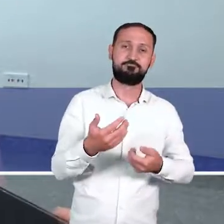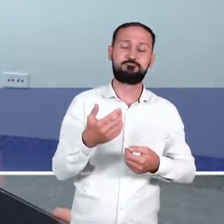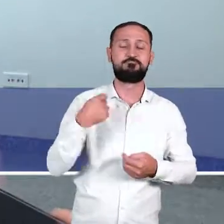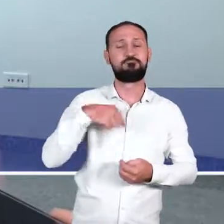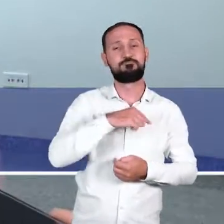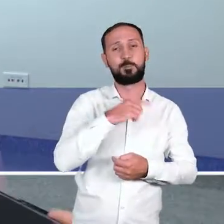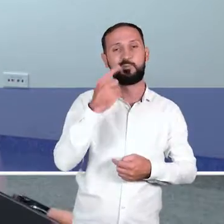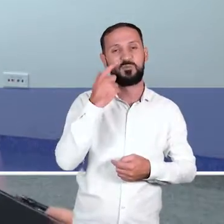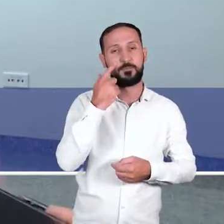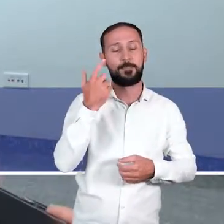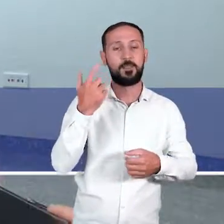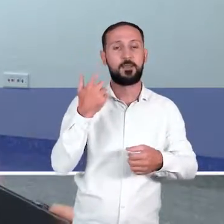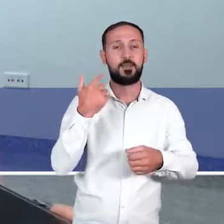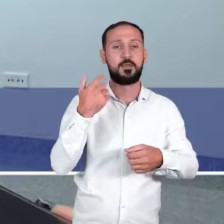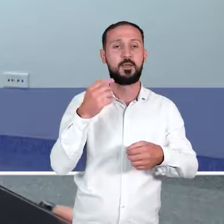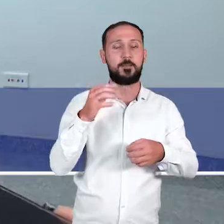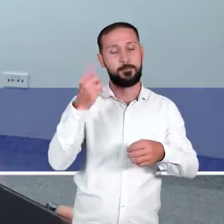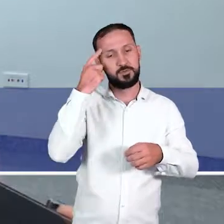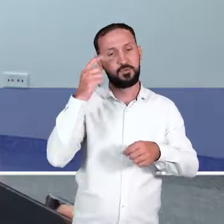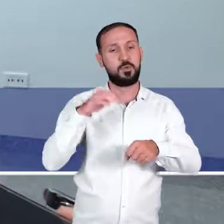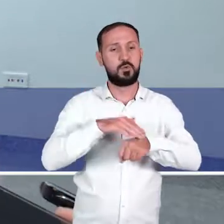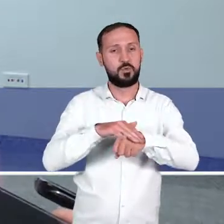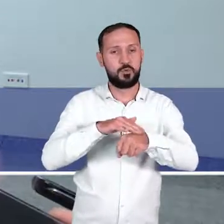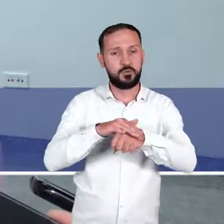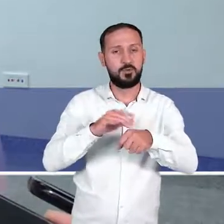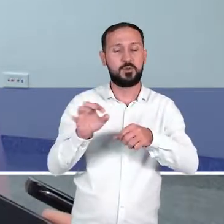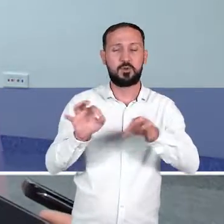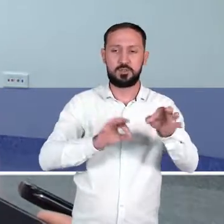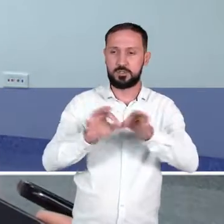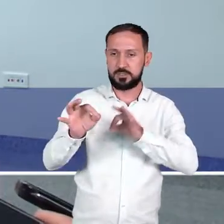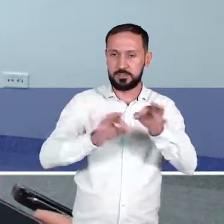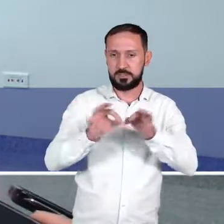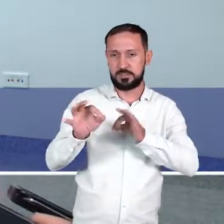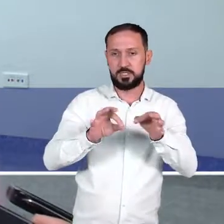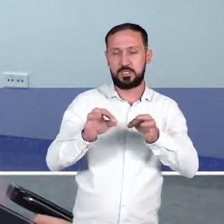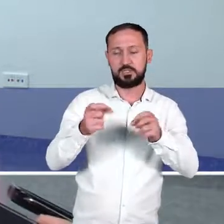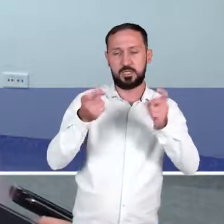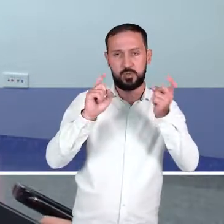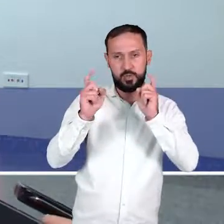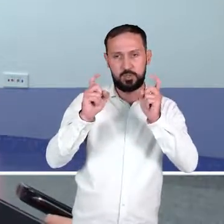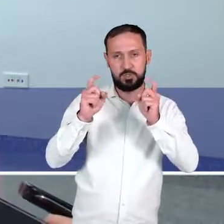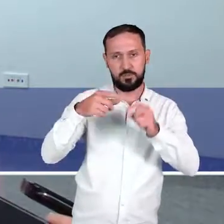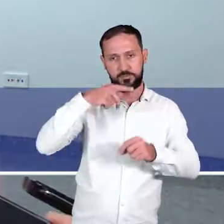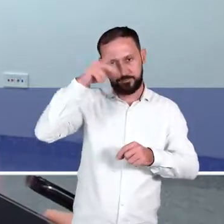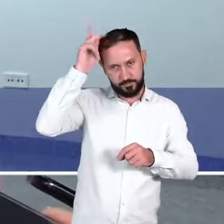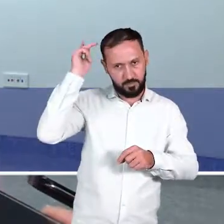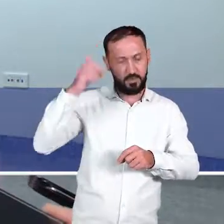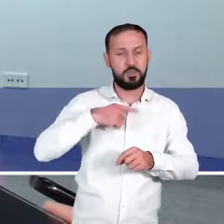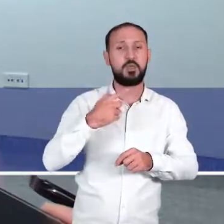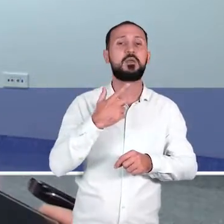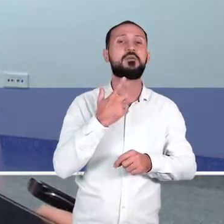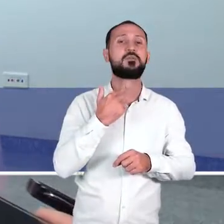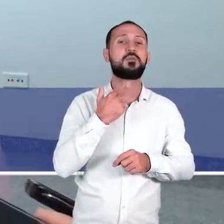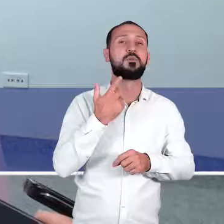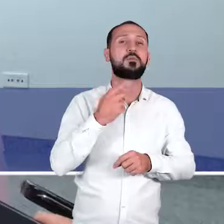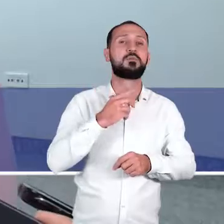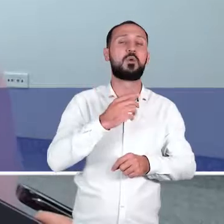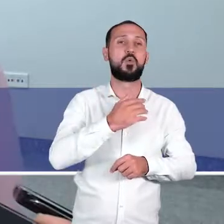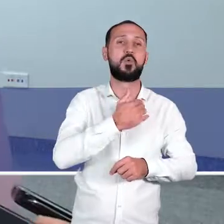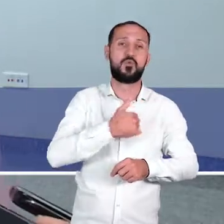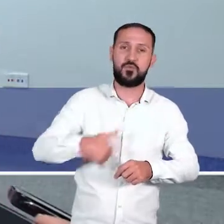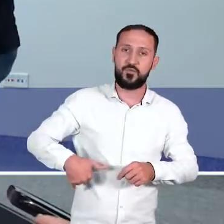Nós tiramos de fazermos essa reunião com o presidente da Assembleia, tem à disposição do governador de